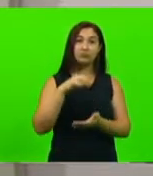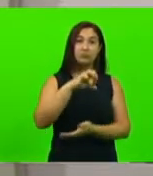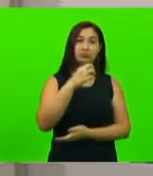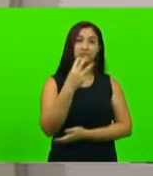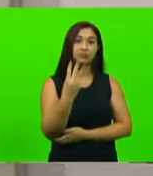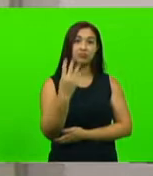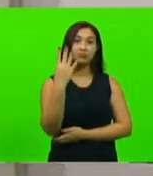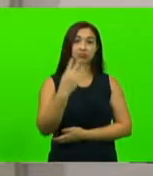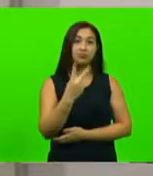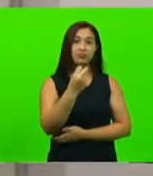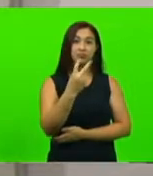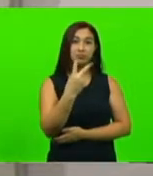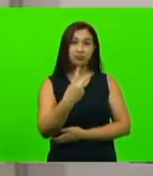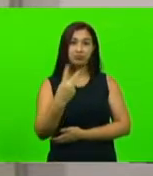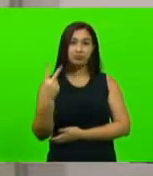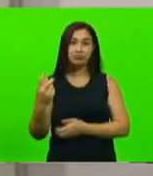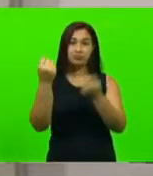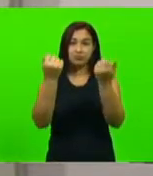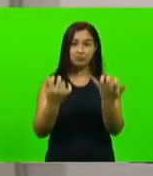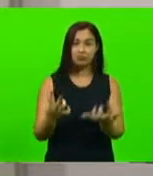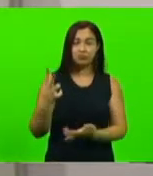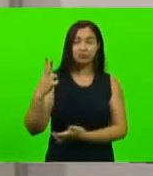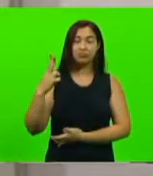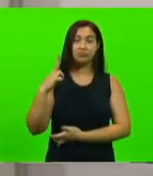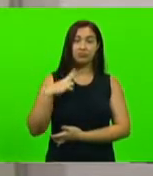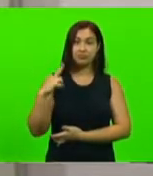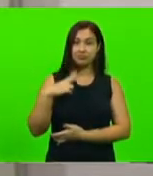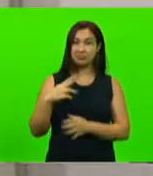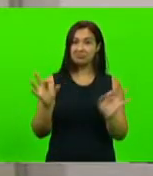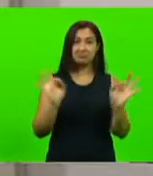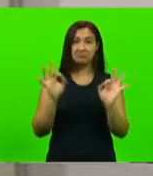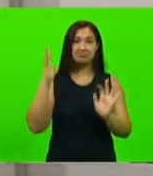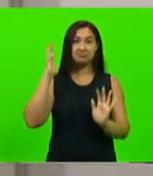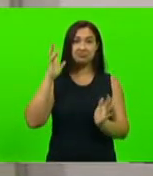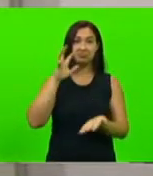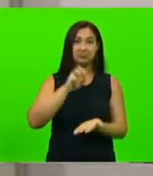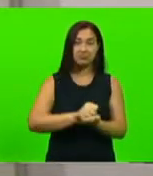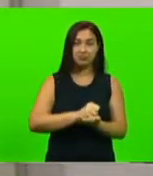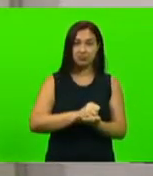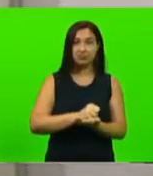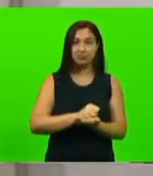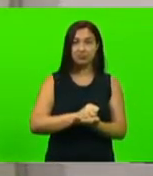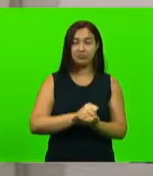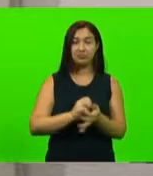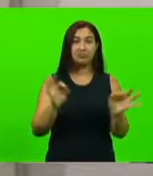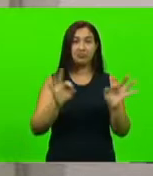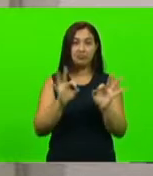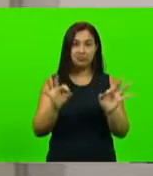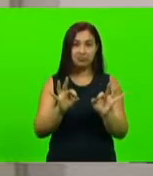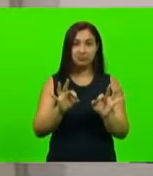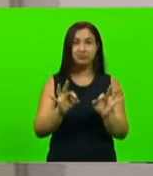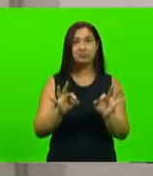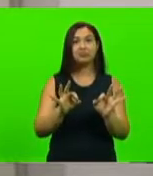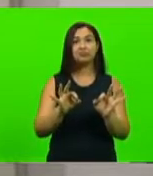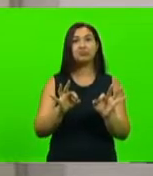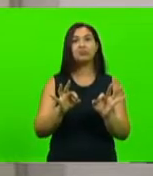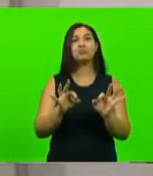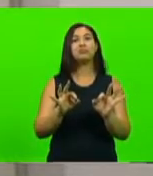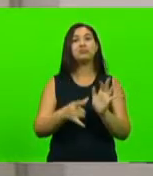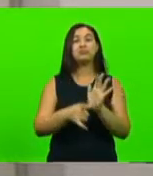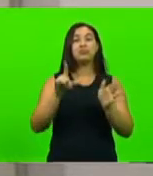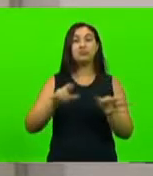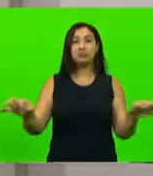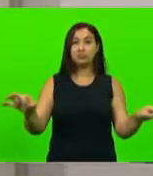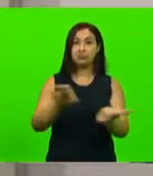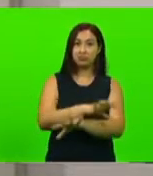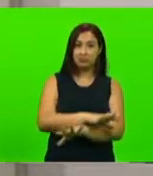93/2022. Explicações pessoais. Não houve oradores inscritos. Nada mais havendo a tratar e antes de encerrar a sessão,